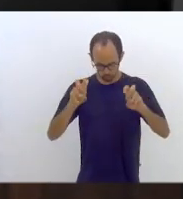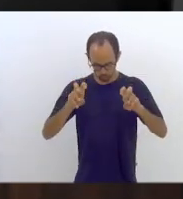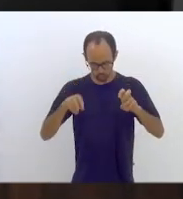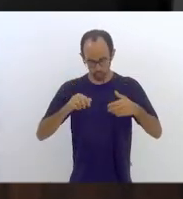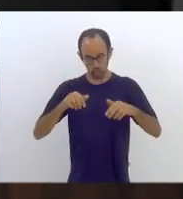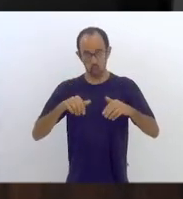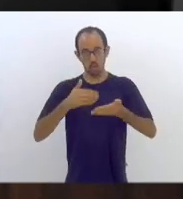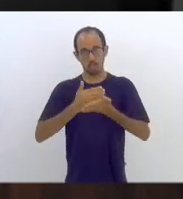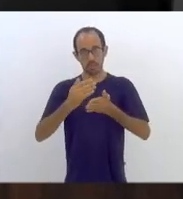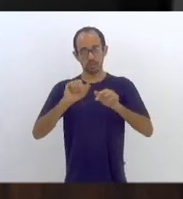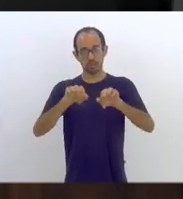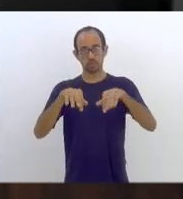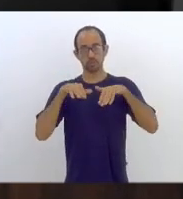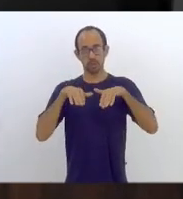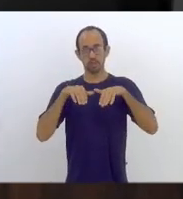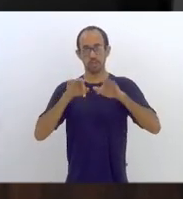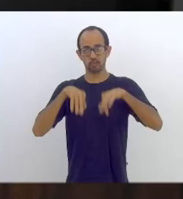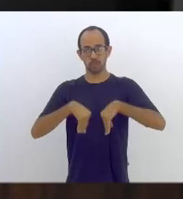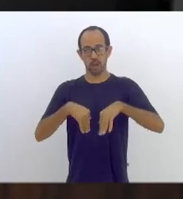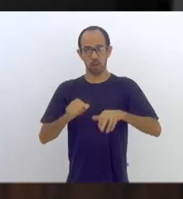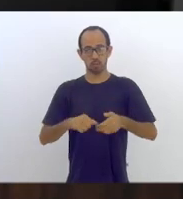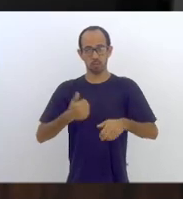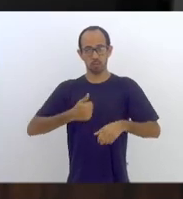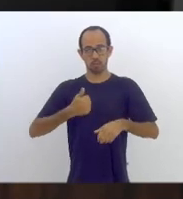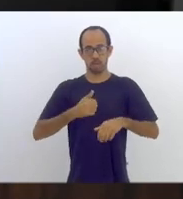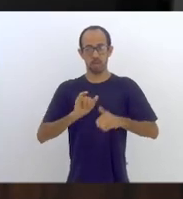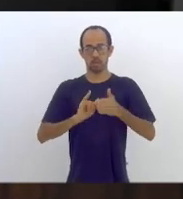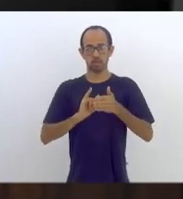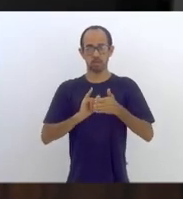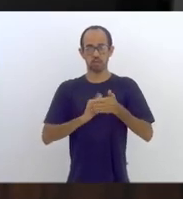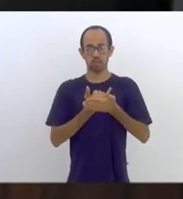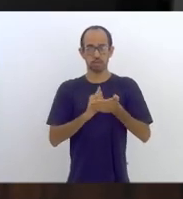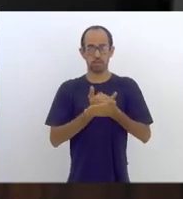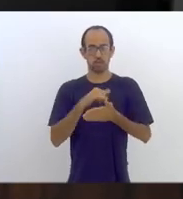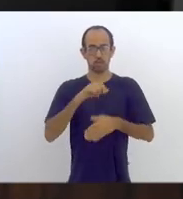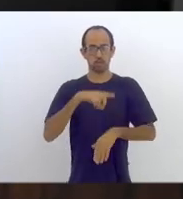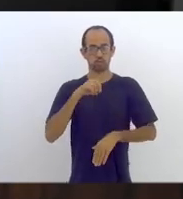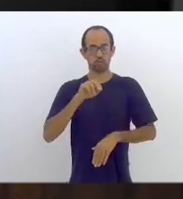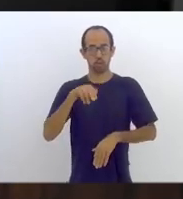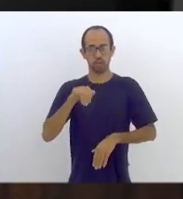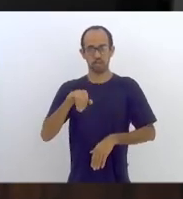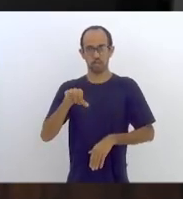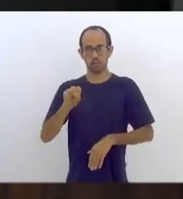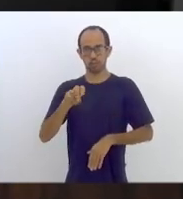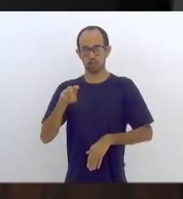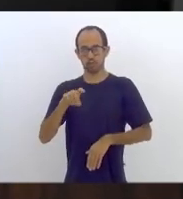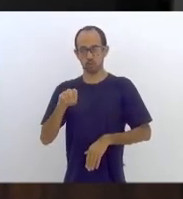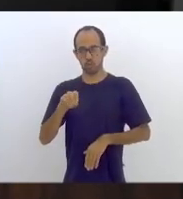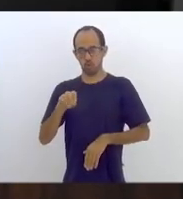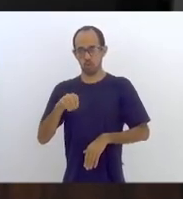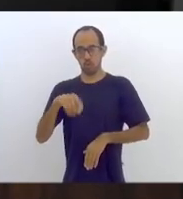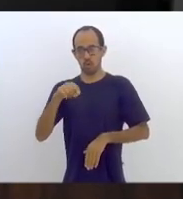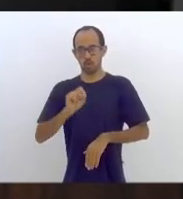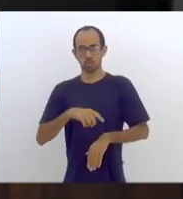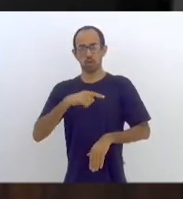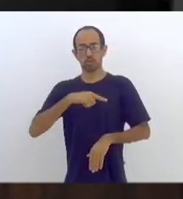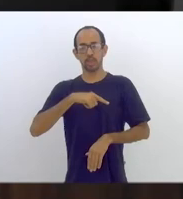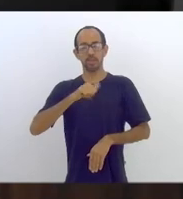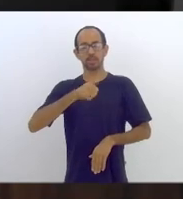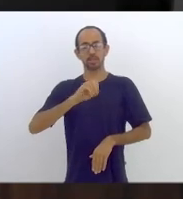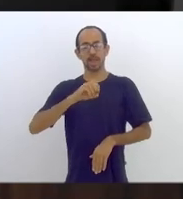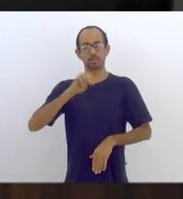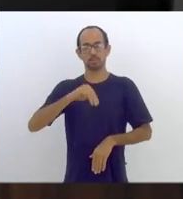expediente final primeiro orador escrito é o nome Deputado Dionísio Lins vossa excelência dispõe 10 minutos um tempo